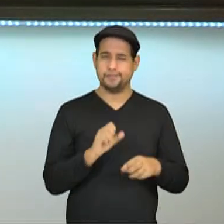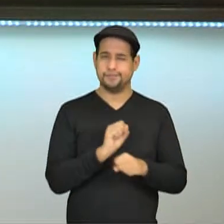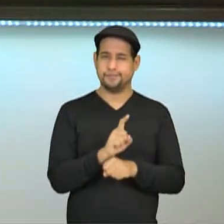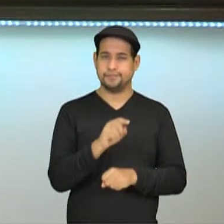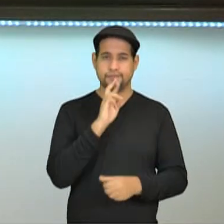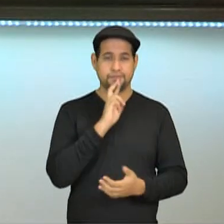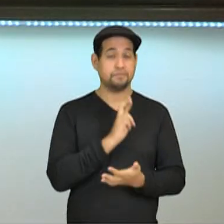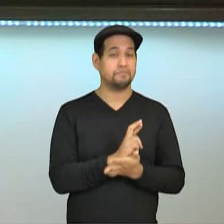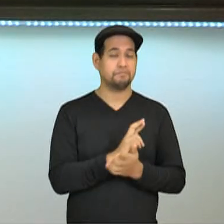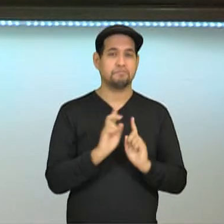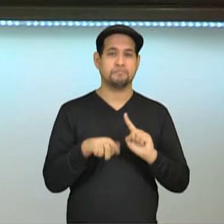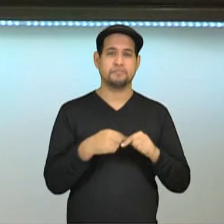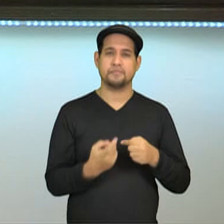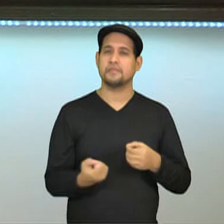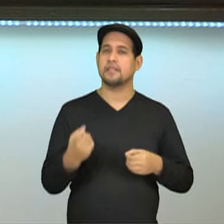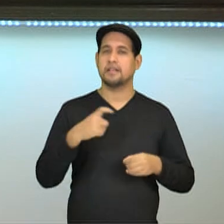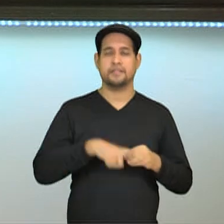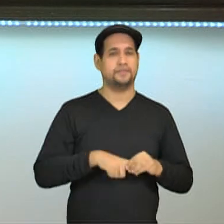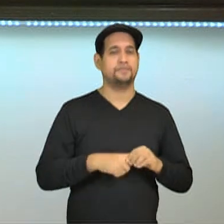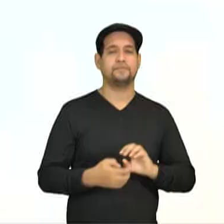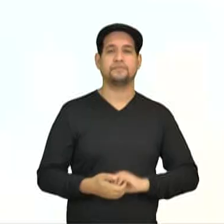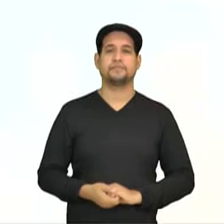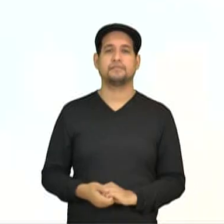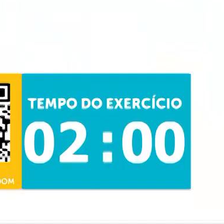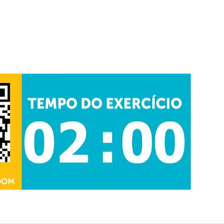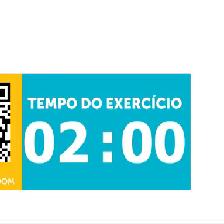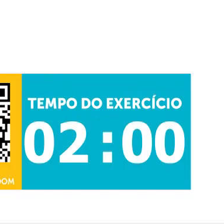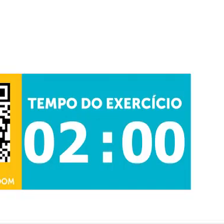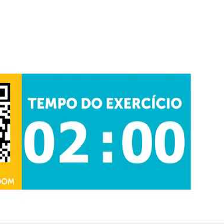para vocês pensarem e tentar acertar mais essa.